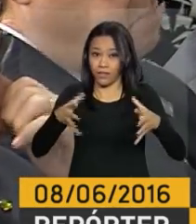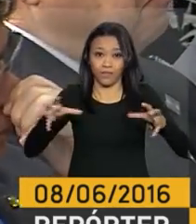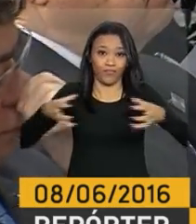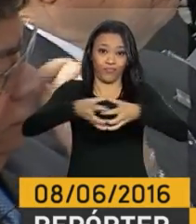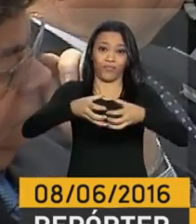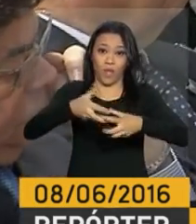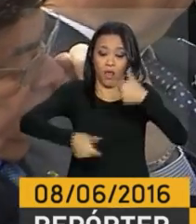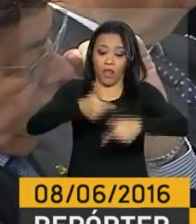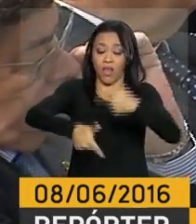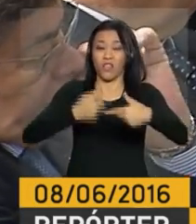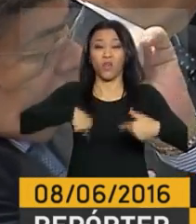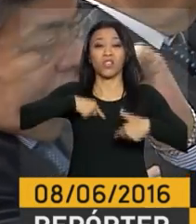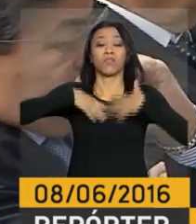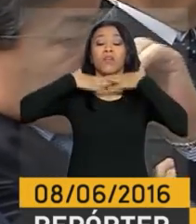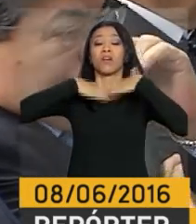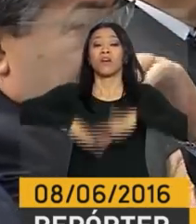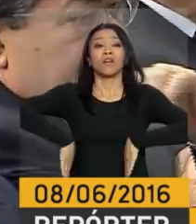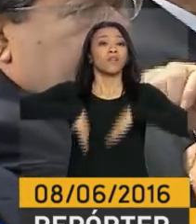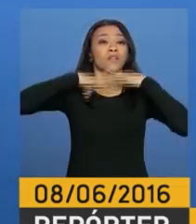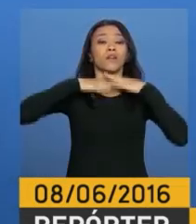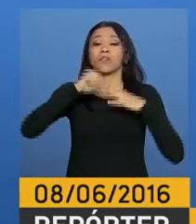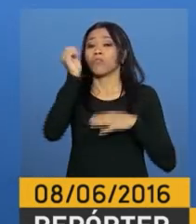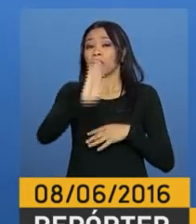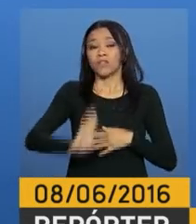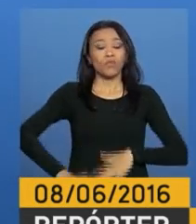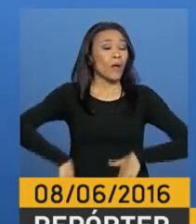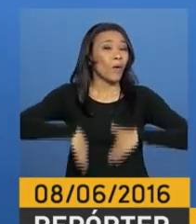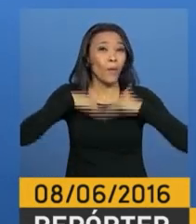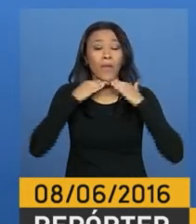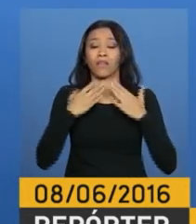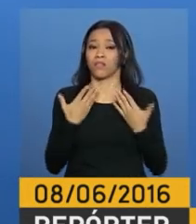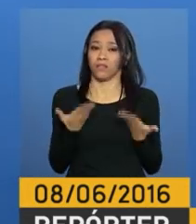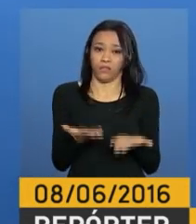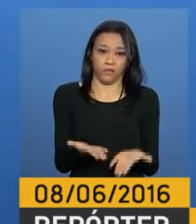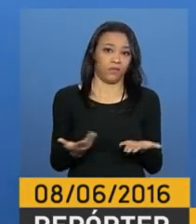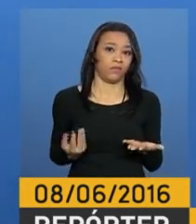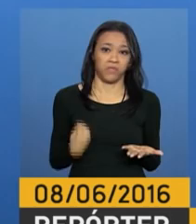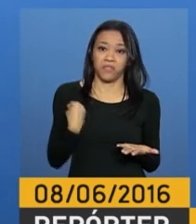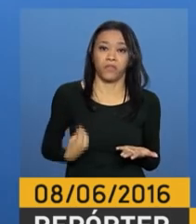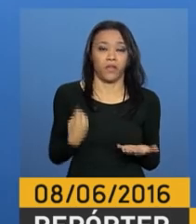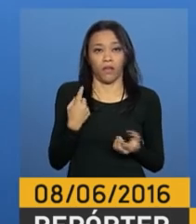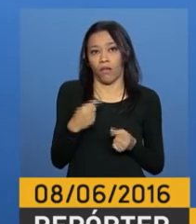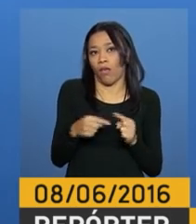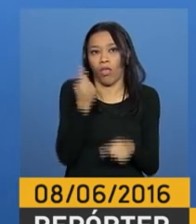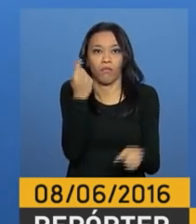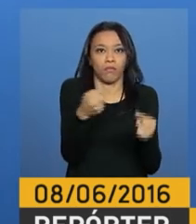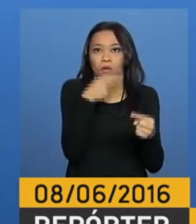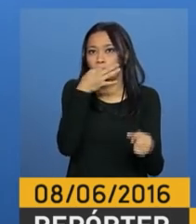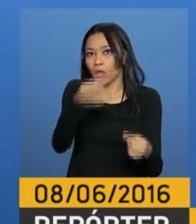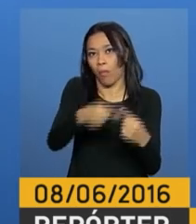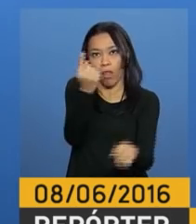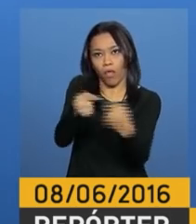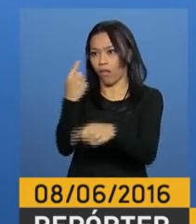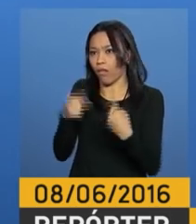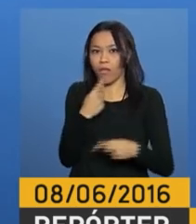e nós estamos cansados o Brasil já não aguenta mais viver na